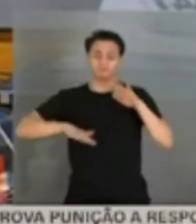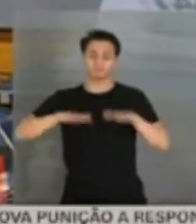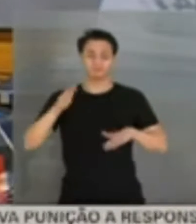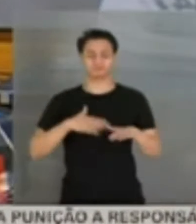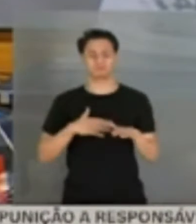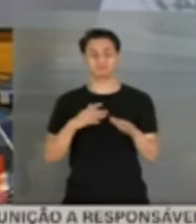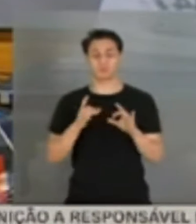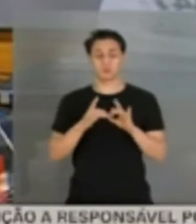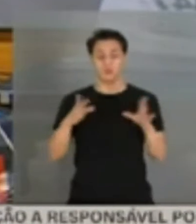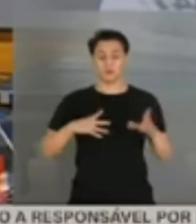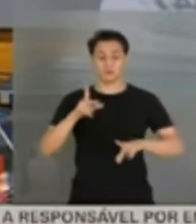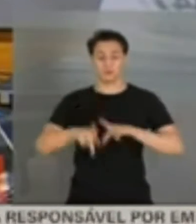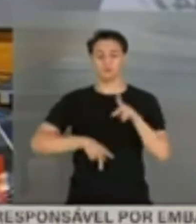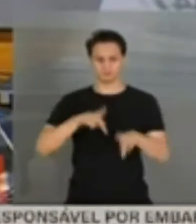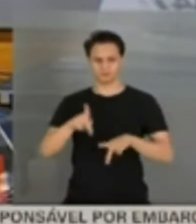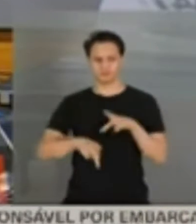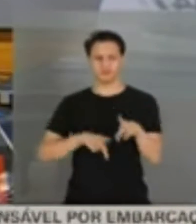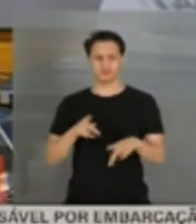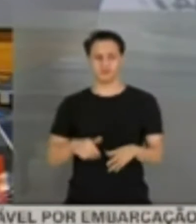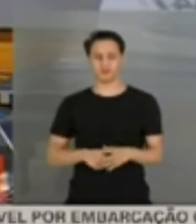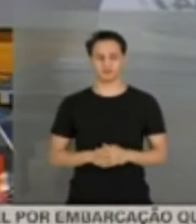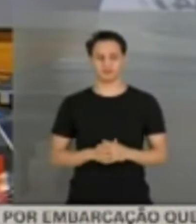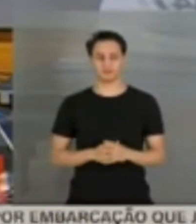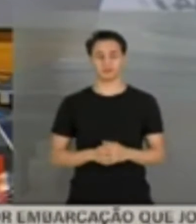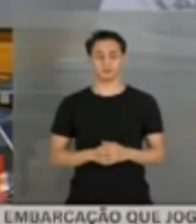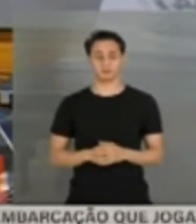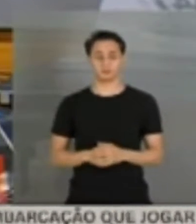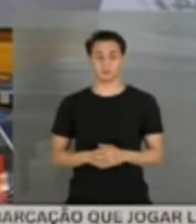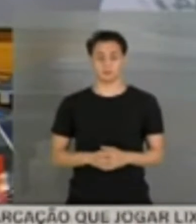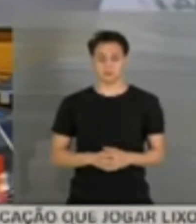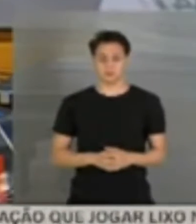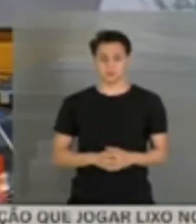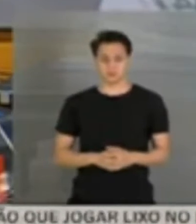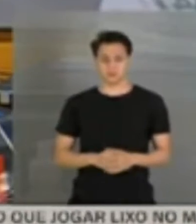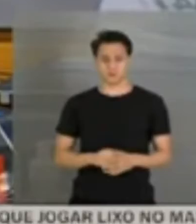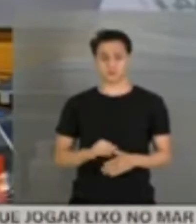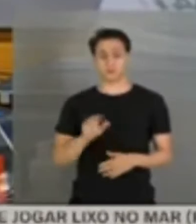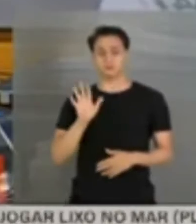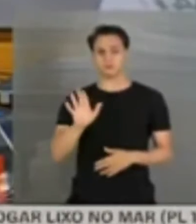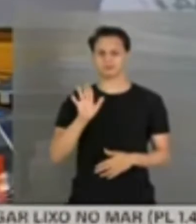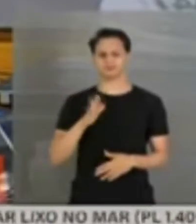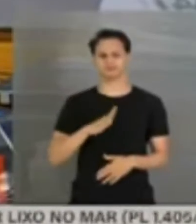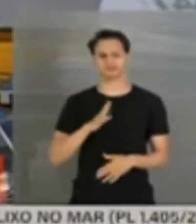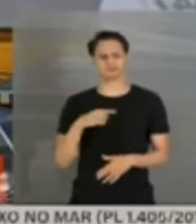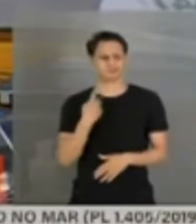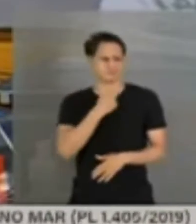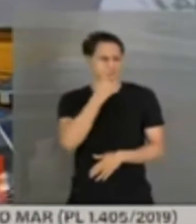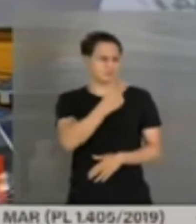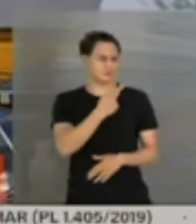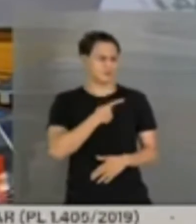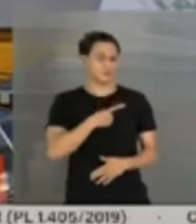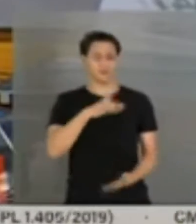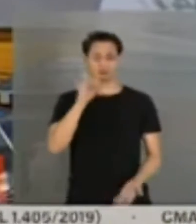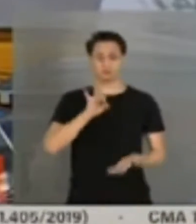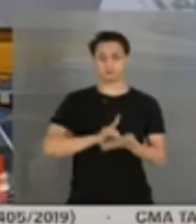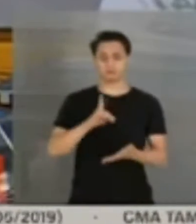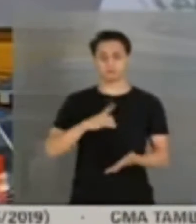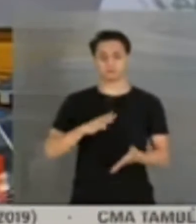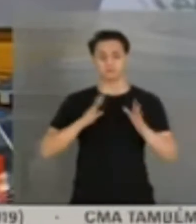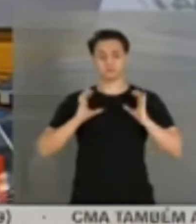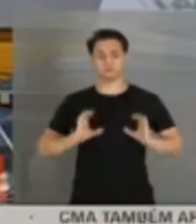desconectado do povo. Mas negar a legitimidade do cidadão se manifestar